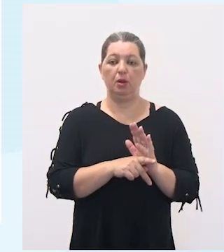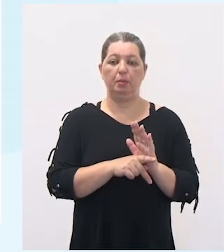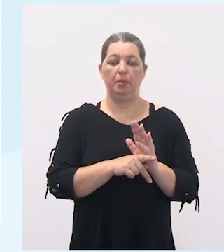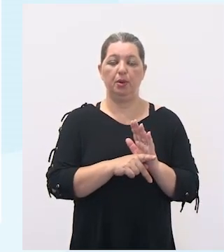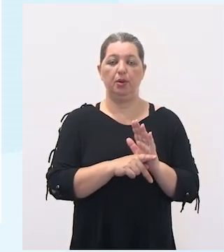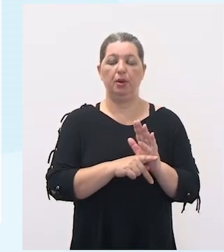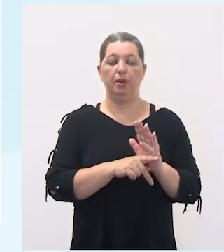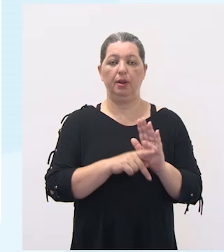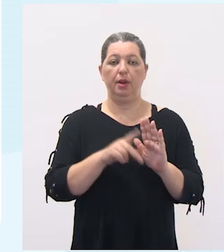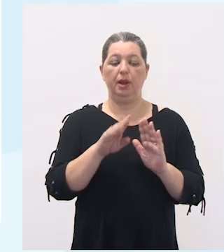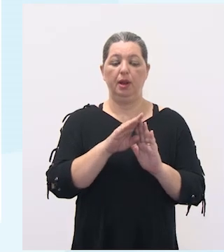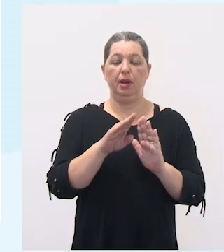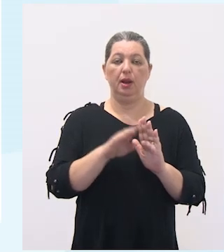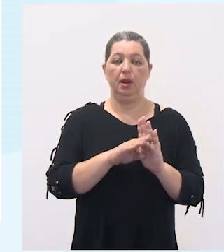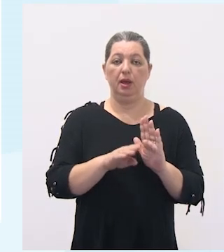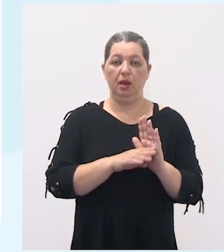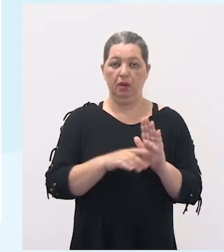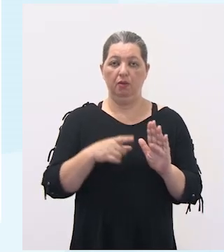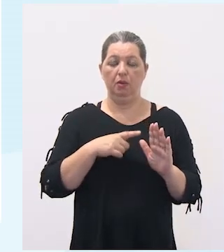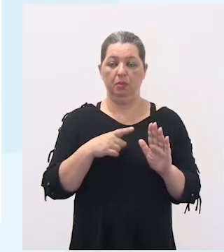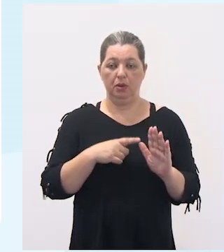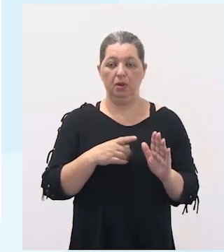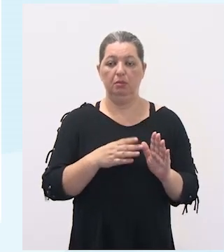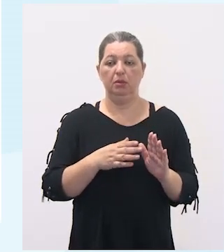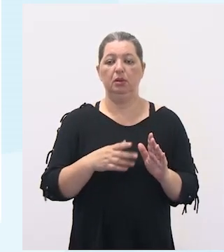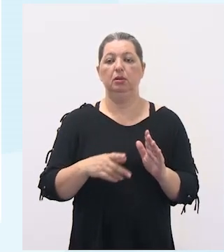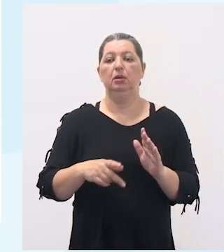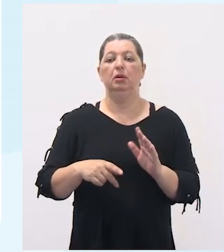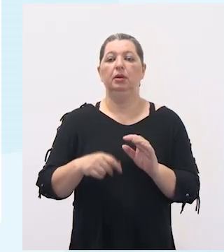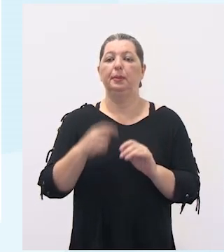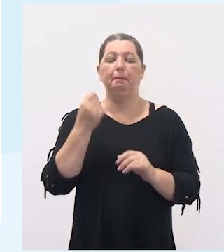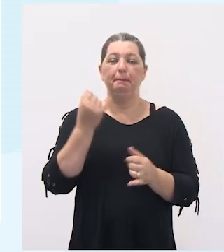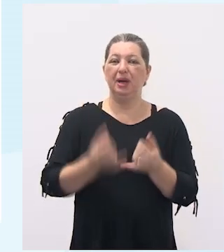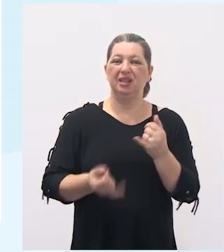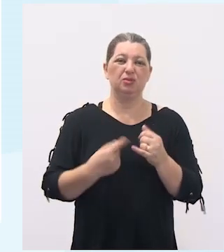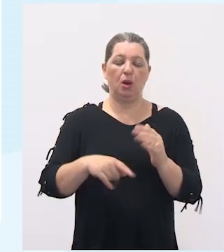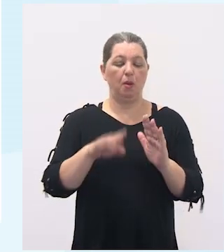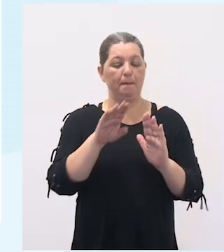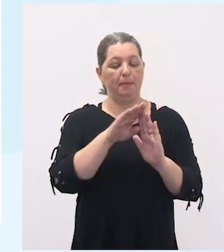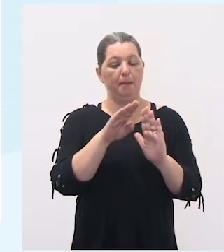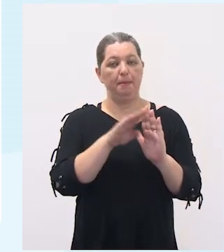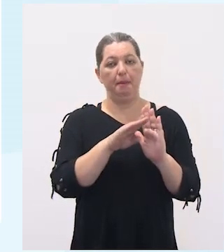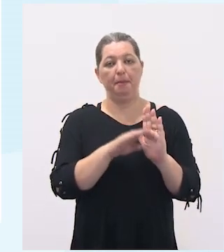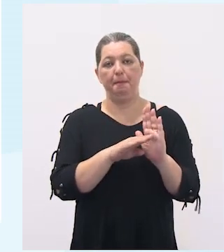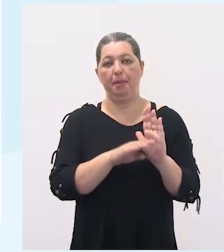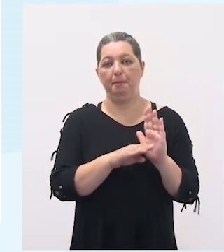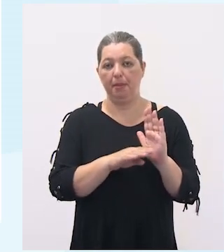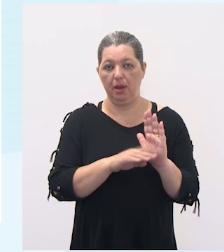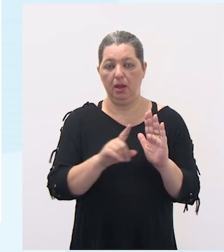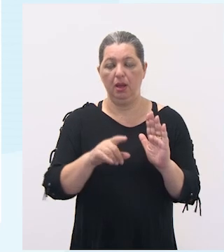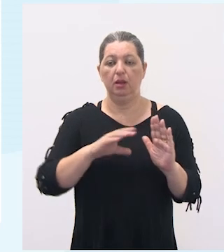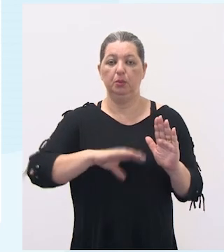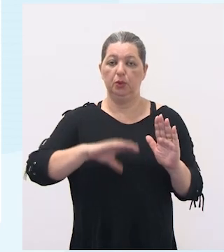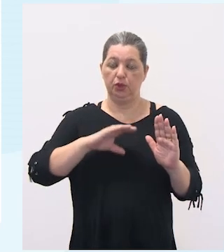Essa habilidade também ela é distribuída numa escala de proficiência. A escala de proficiência ela vai de língua portuguesa, a escala de proficiência